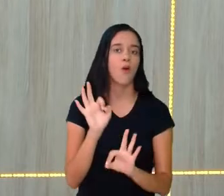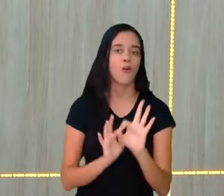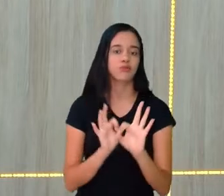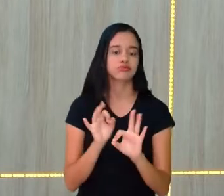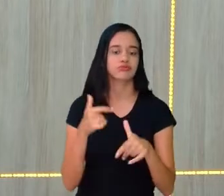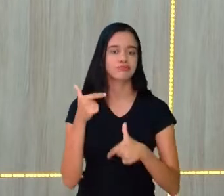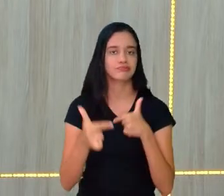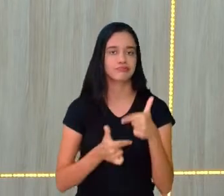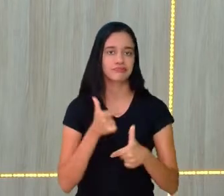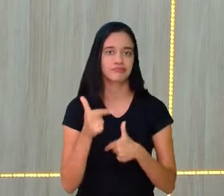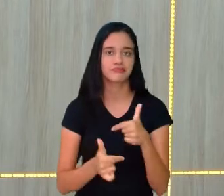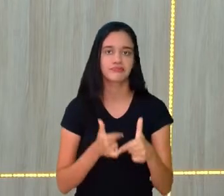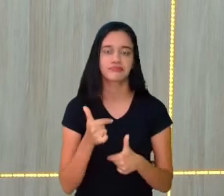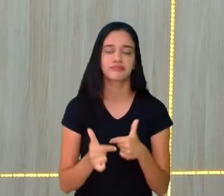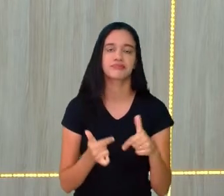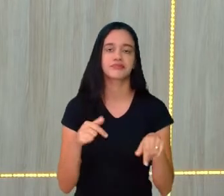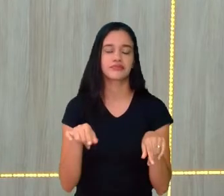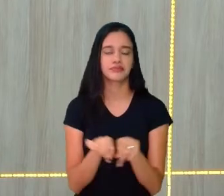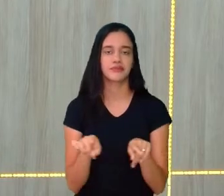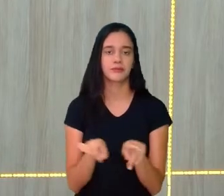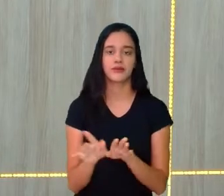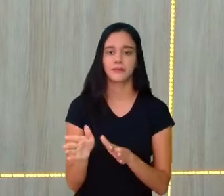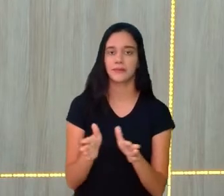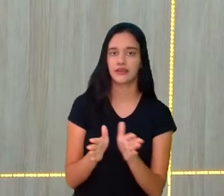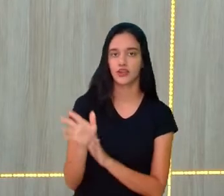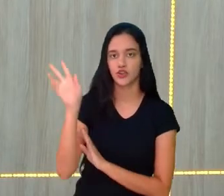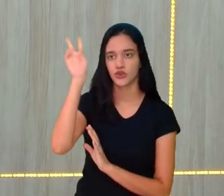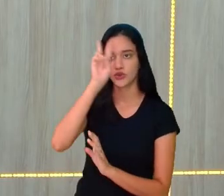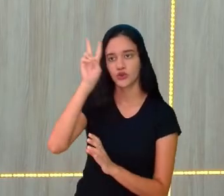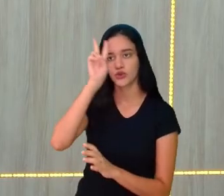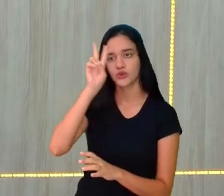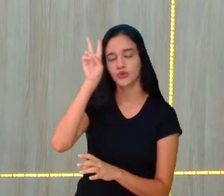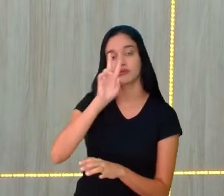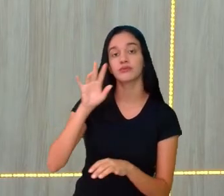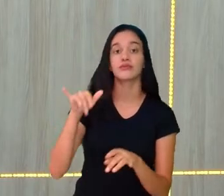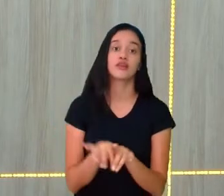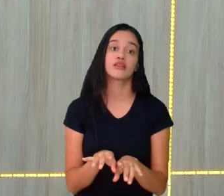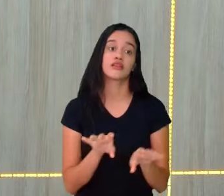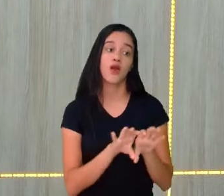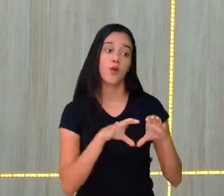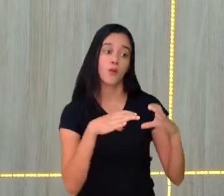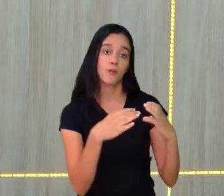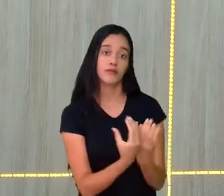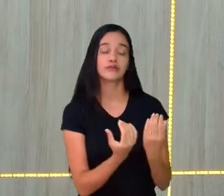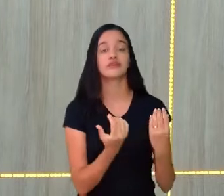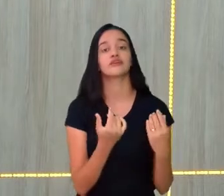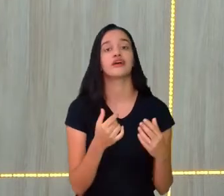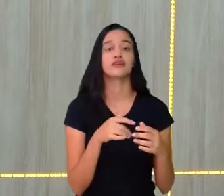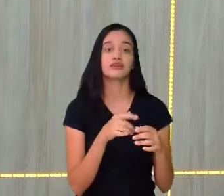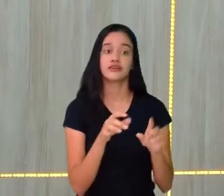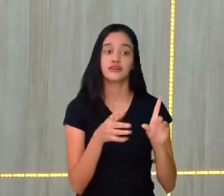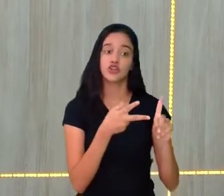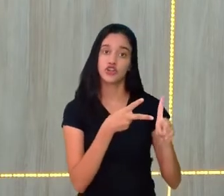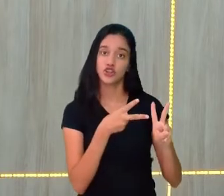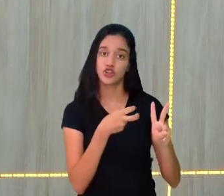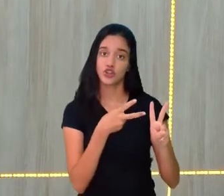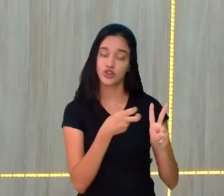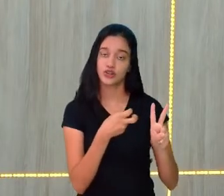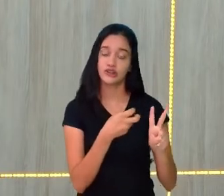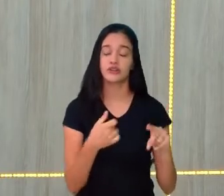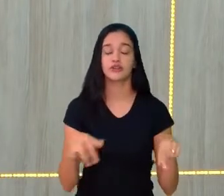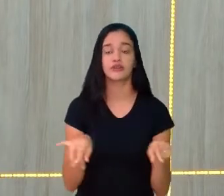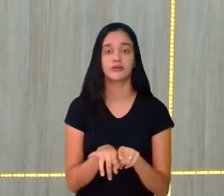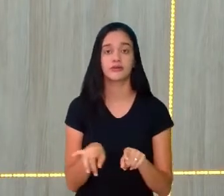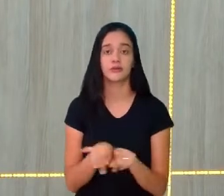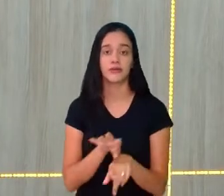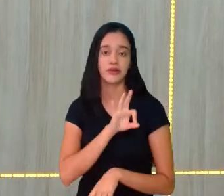trabalho em diferentes espaços e períodos históricos. O trabalho nas comunidades indígenas, trabalho escravo e assalariado. Tentar entender